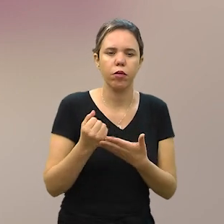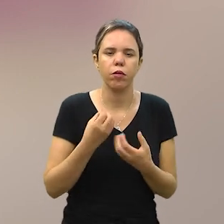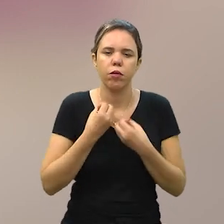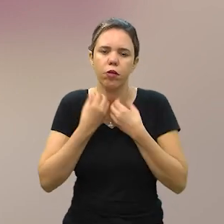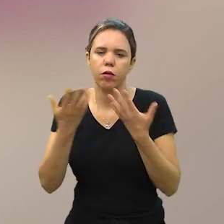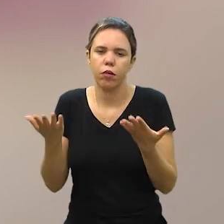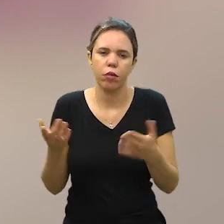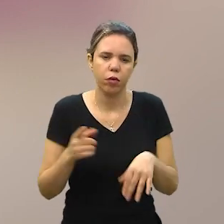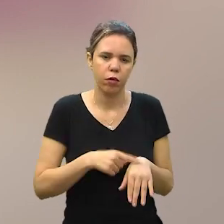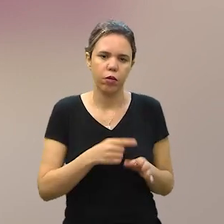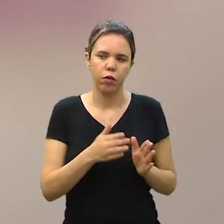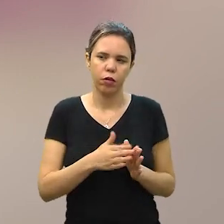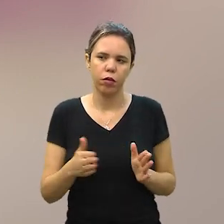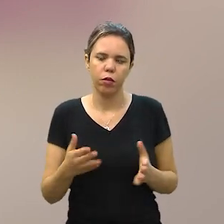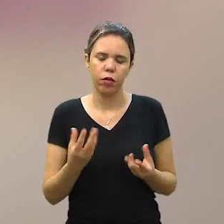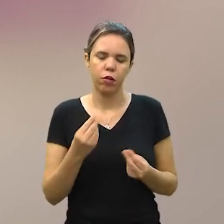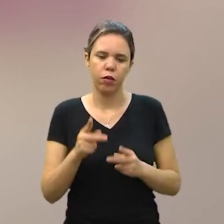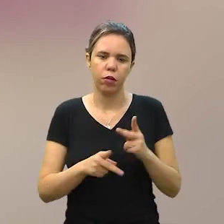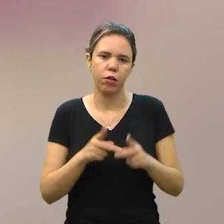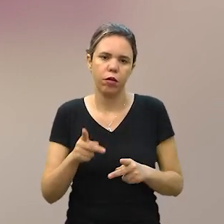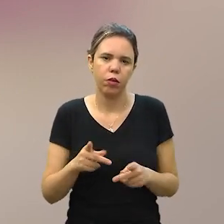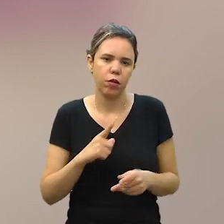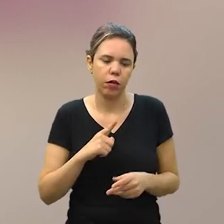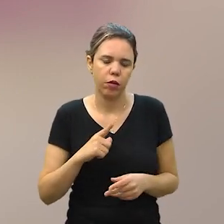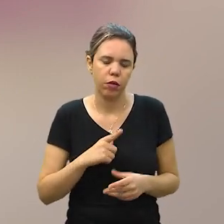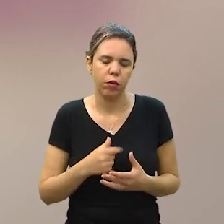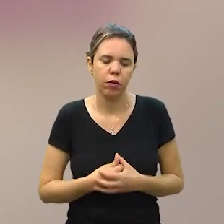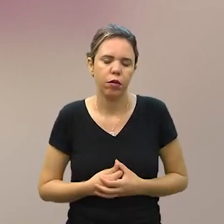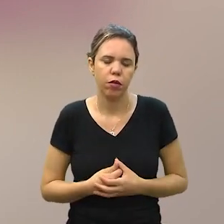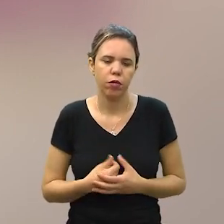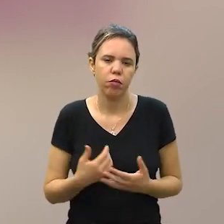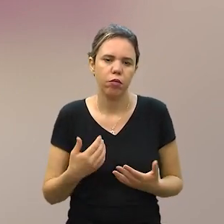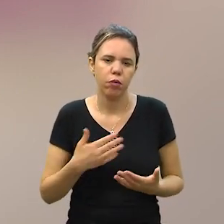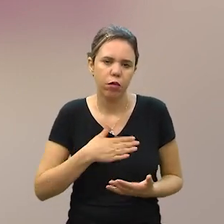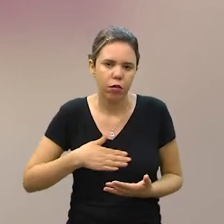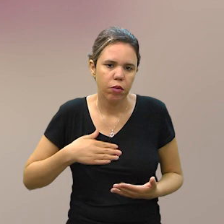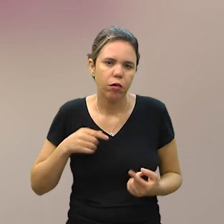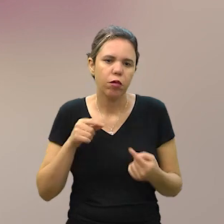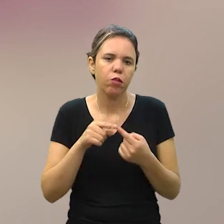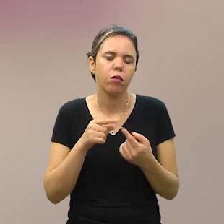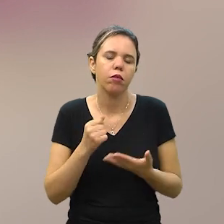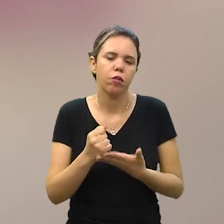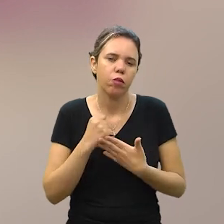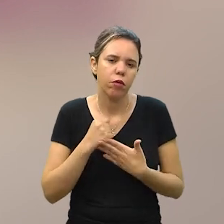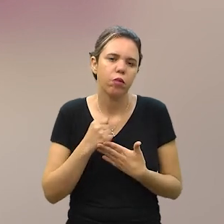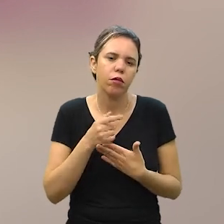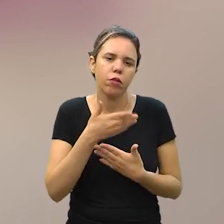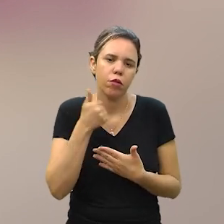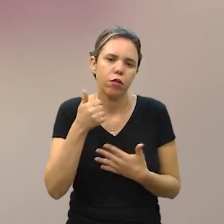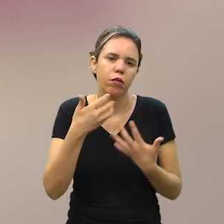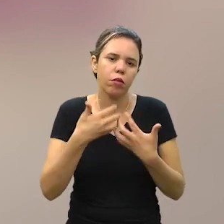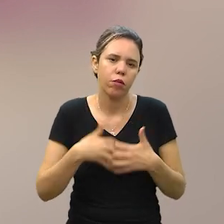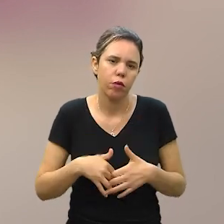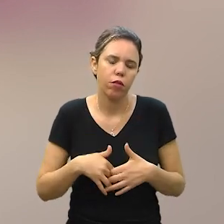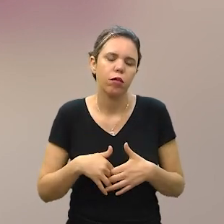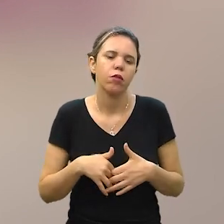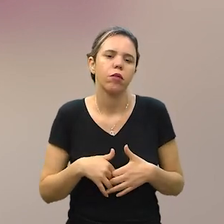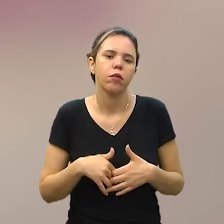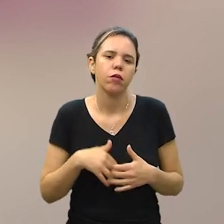auxílio nesse momento que muitas pessoas têm se encontrado, né, e